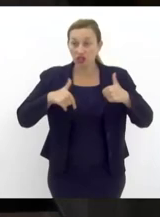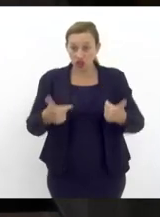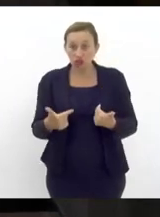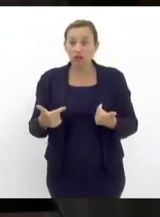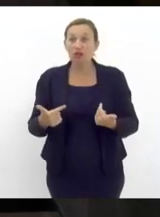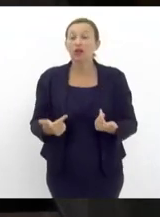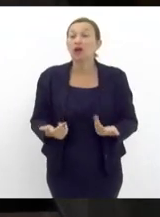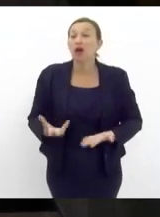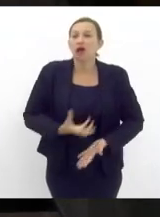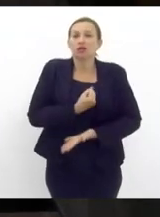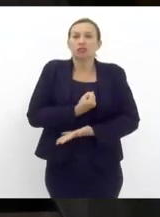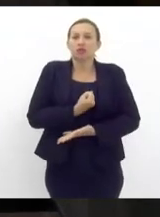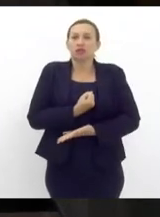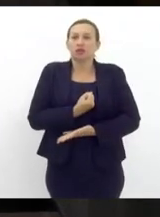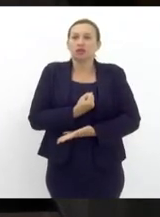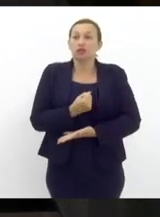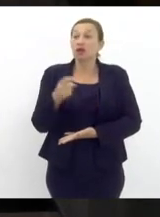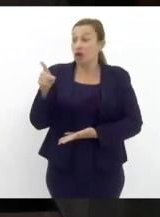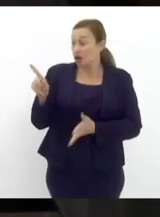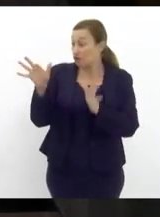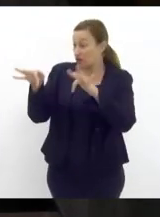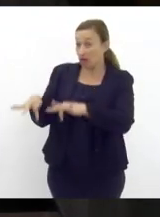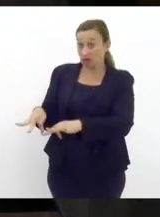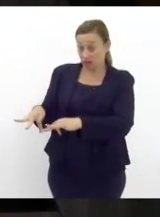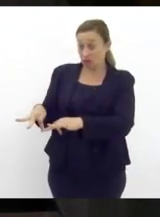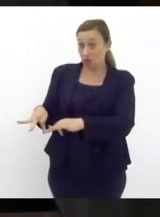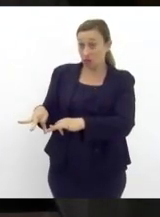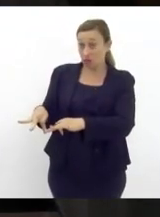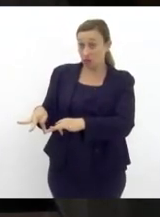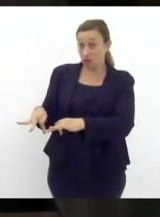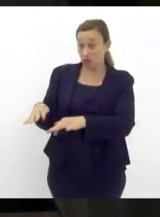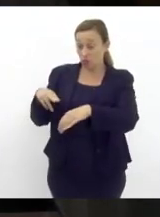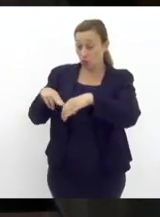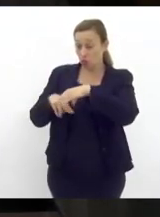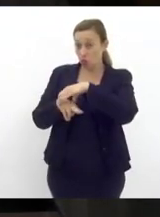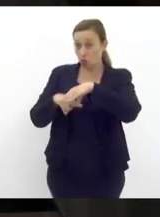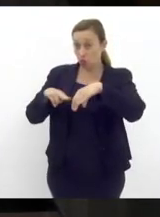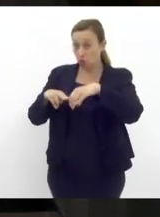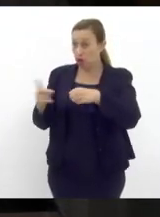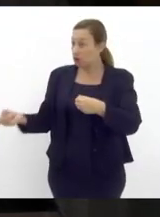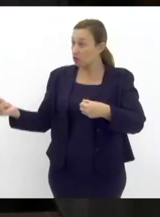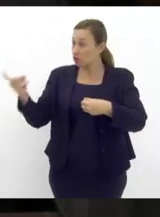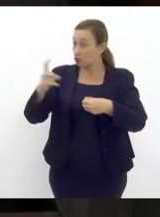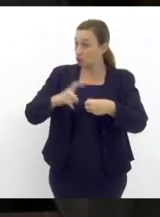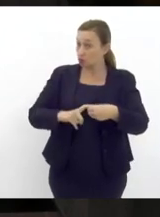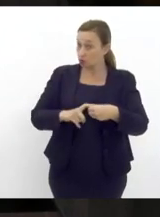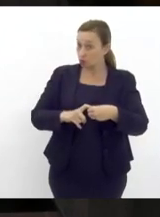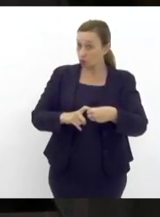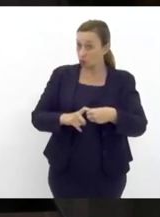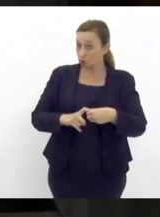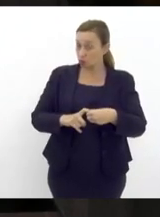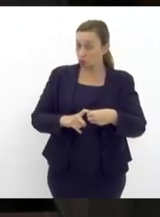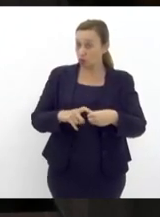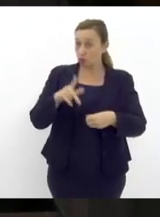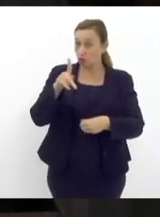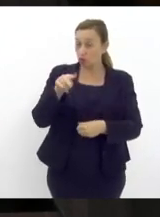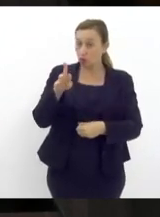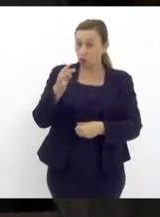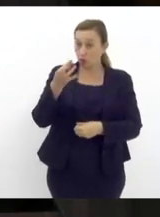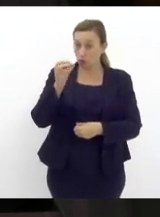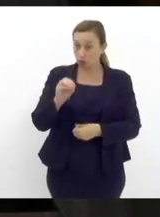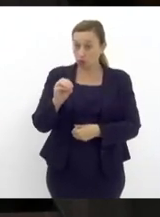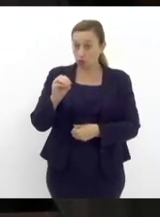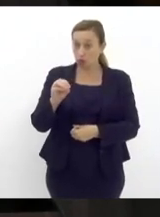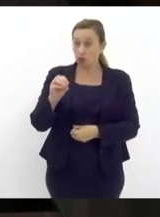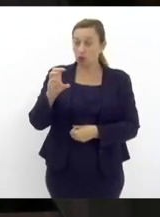a surpresa ele terminou a tomografia e voltou para ser internado no pronto-socorro na